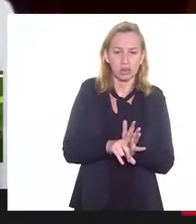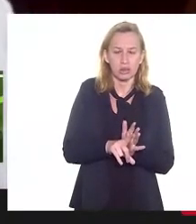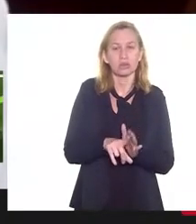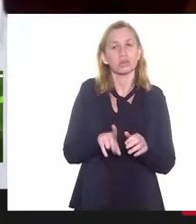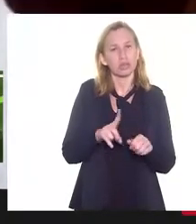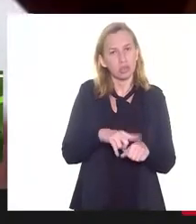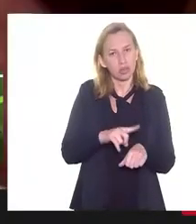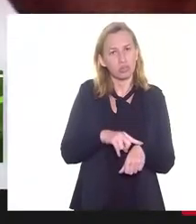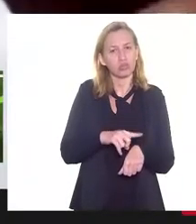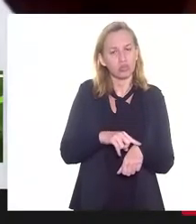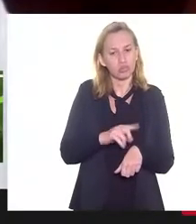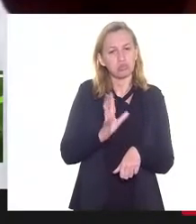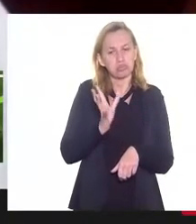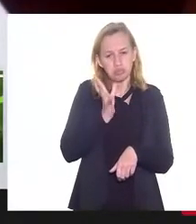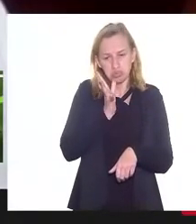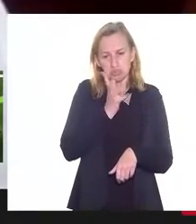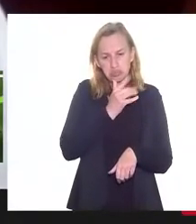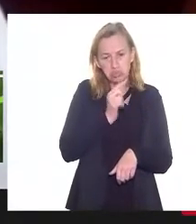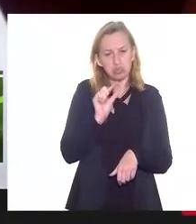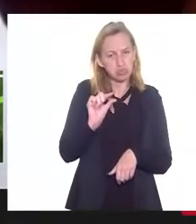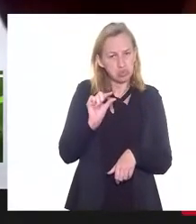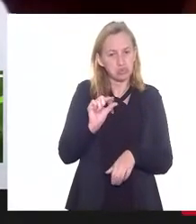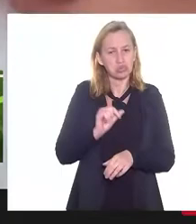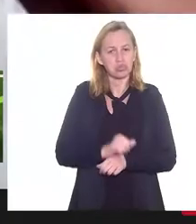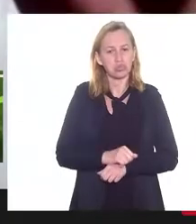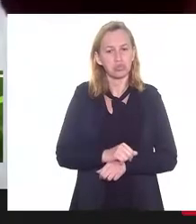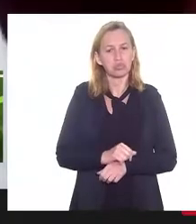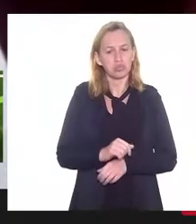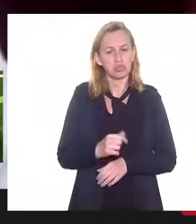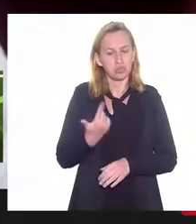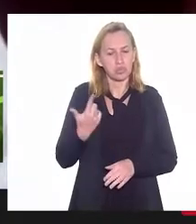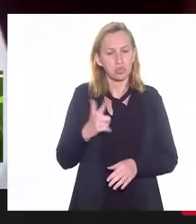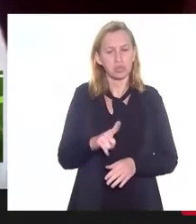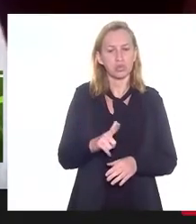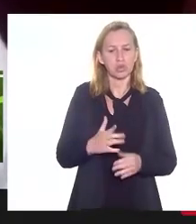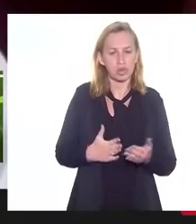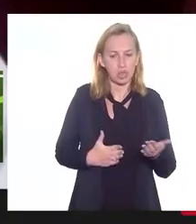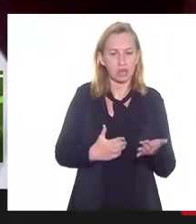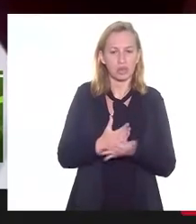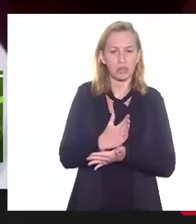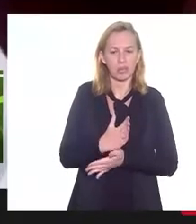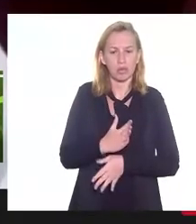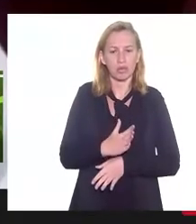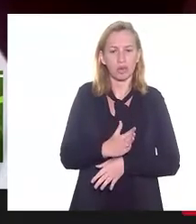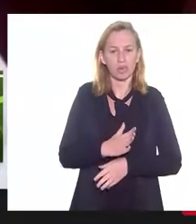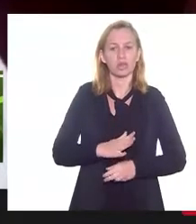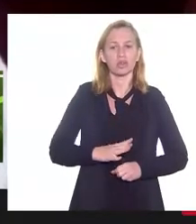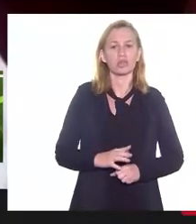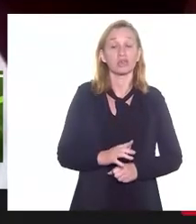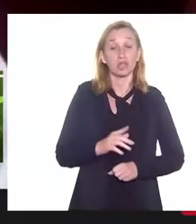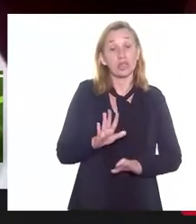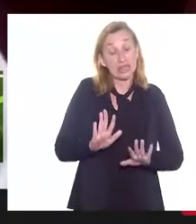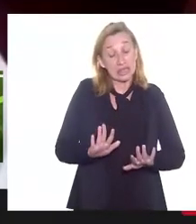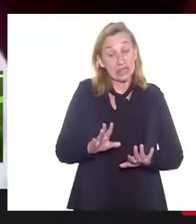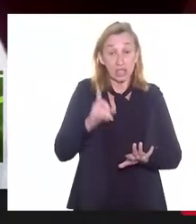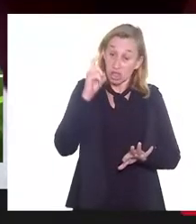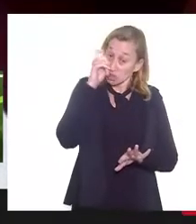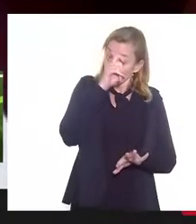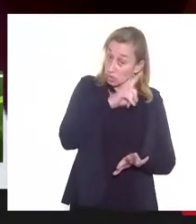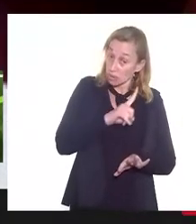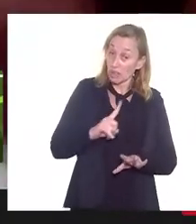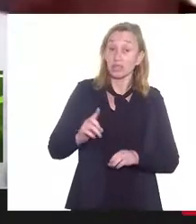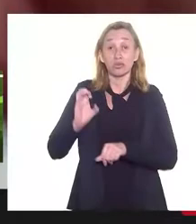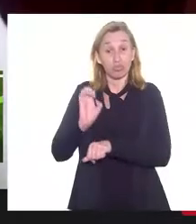tempo para ser implantado por força das dificuldades do